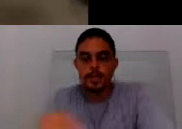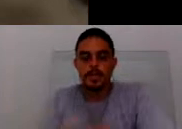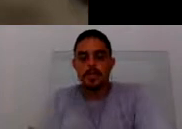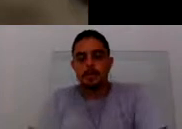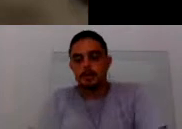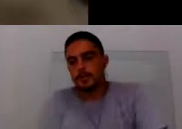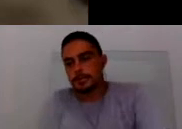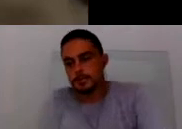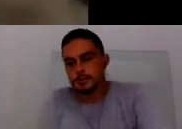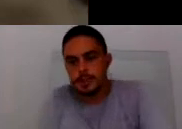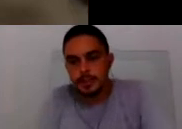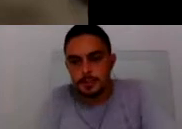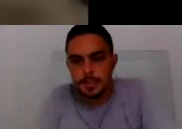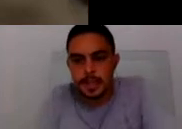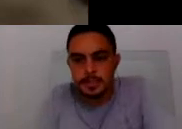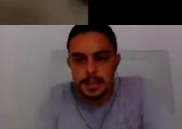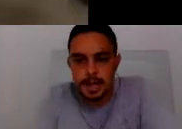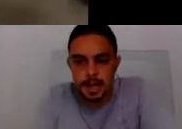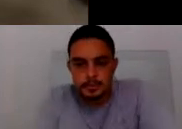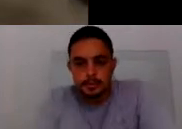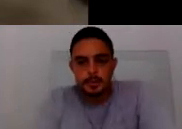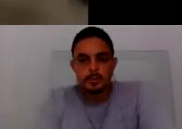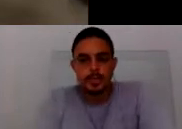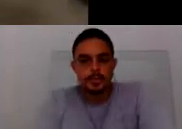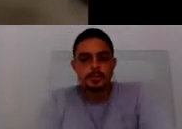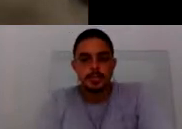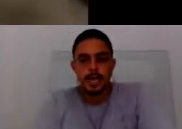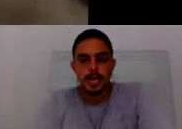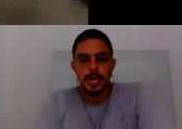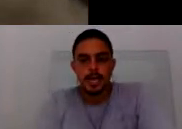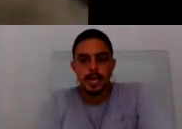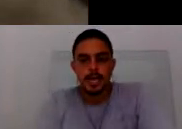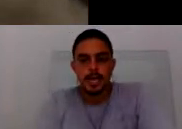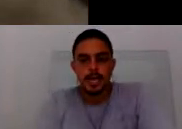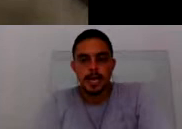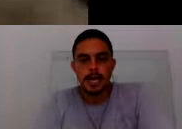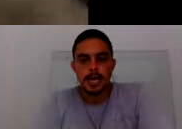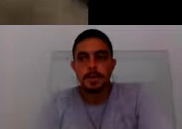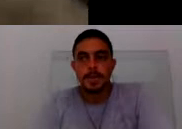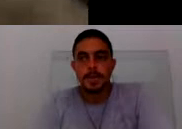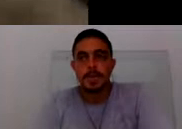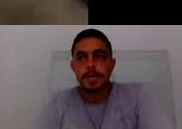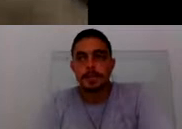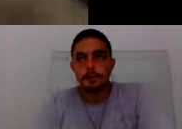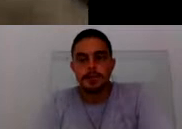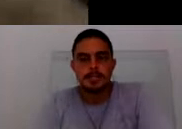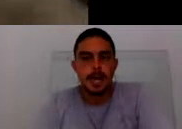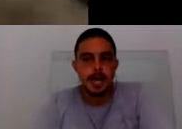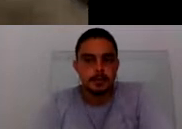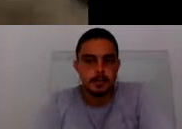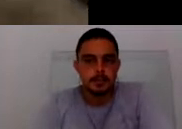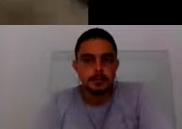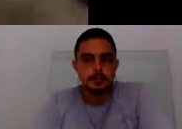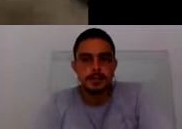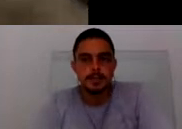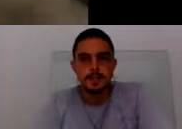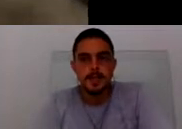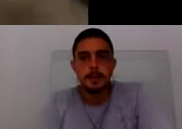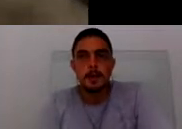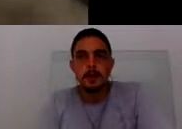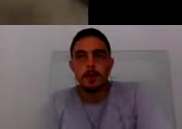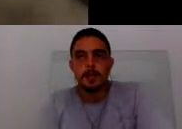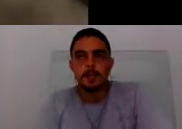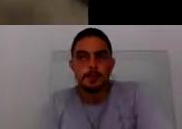solo, tá? Lembra que eu falei sobre sustentabilidade da água, sobre a utilização da água de uma forma que a gente não desgaste tanto